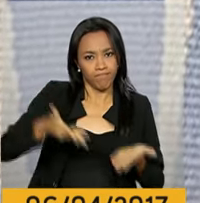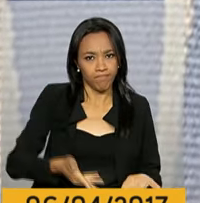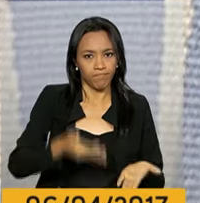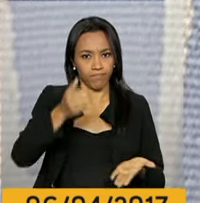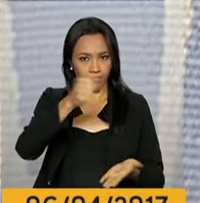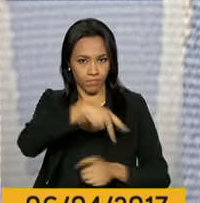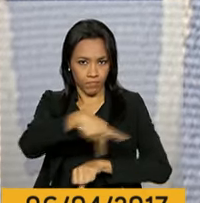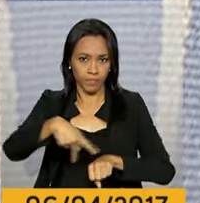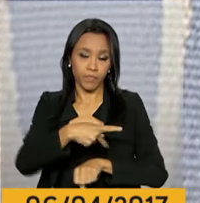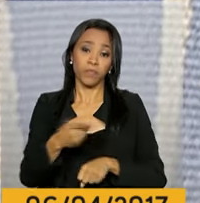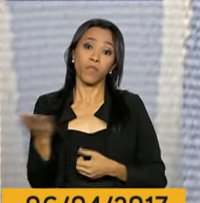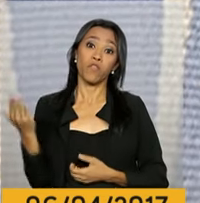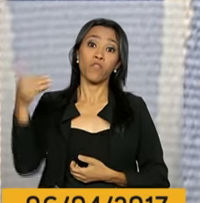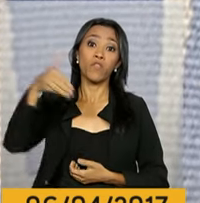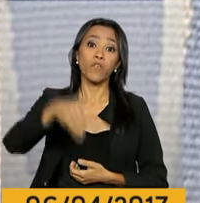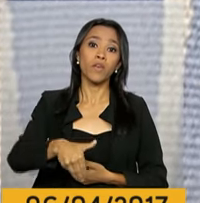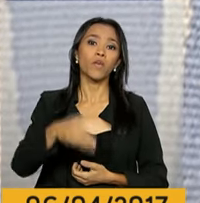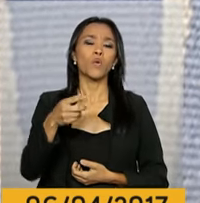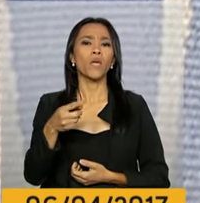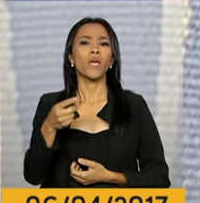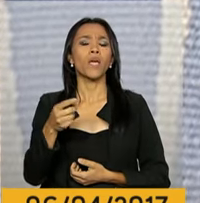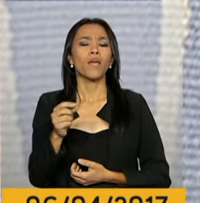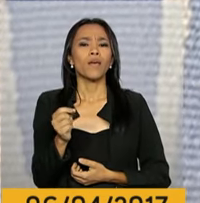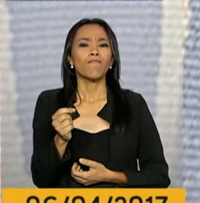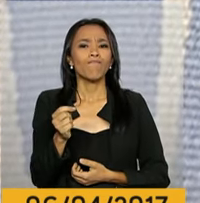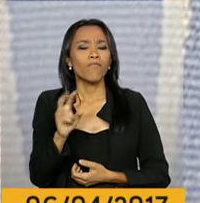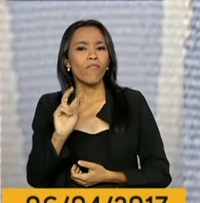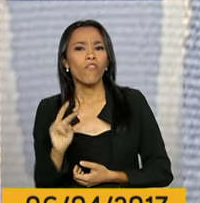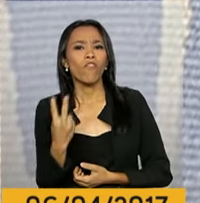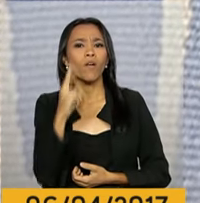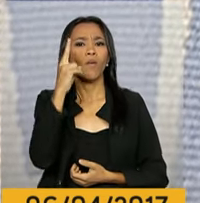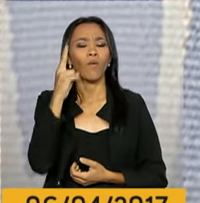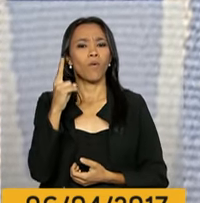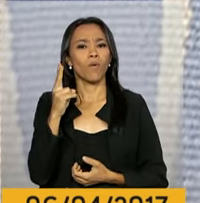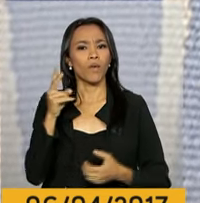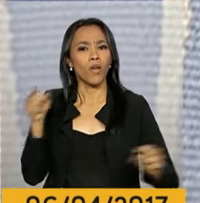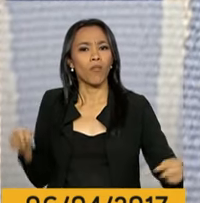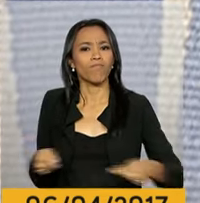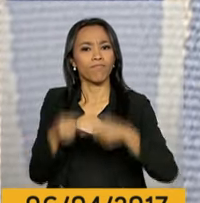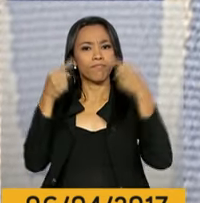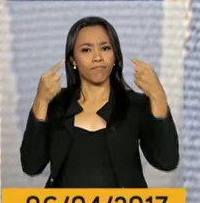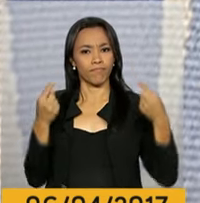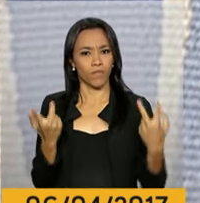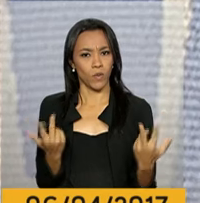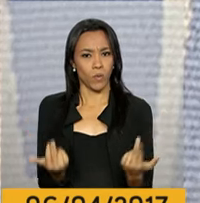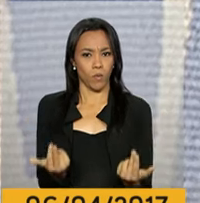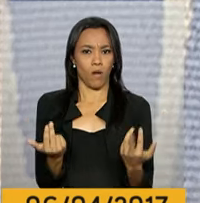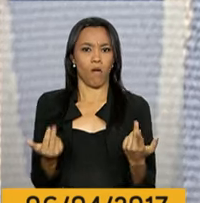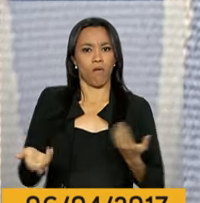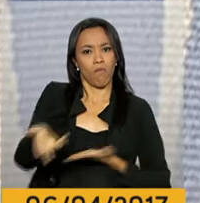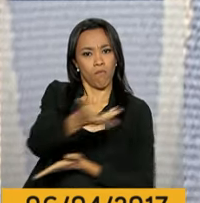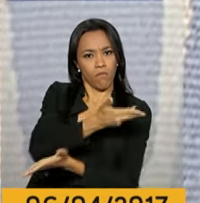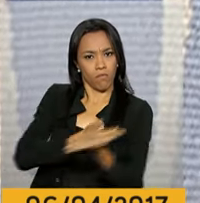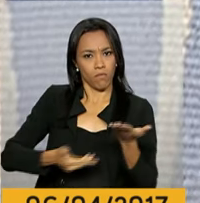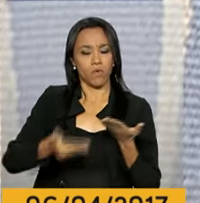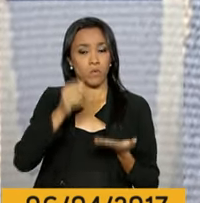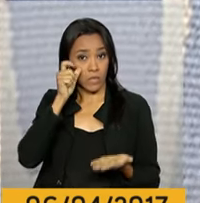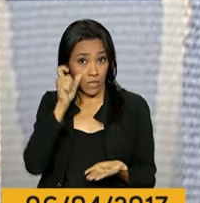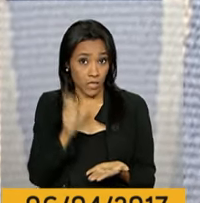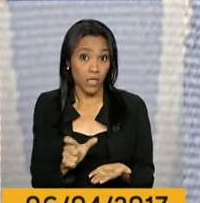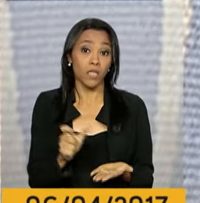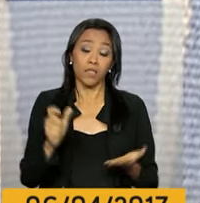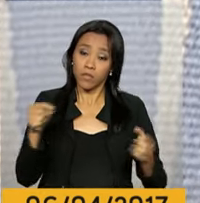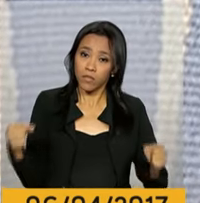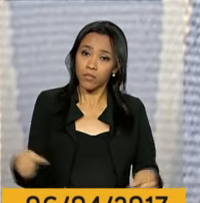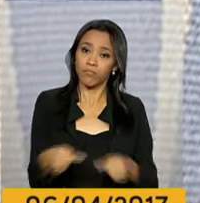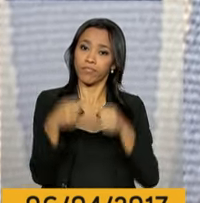prestigiar valores que compartilhamos, vieram promover os muitos interesses que temos em